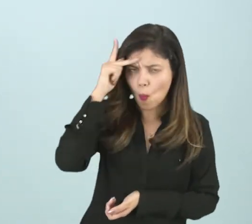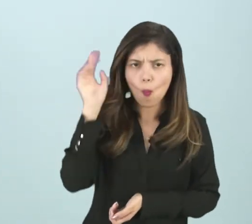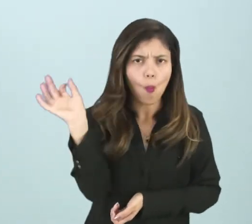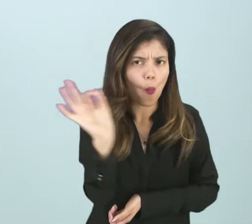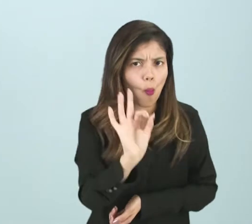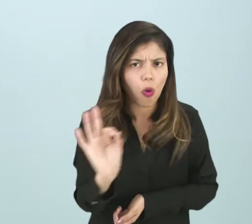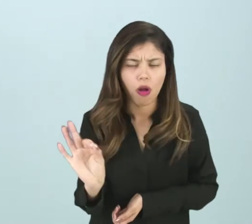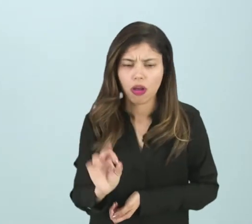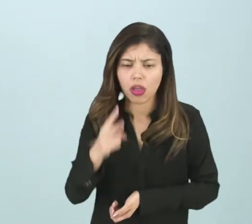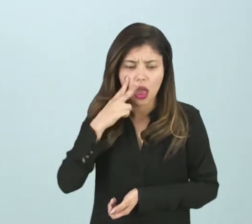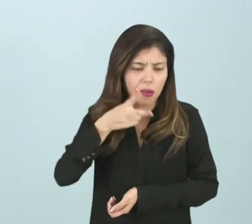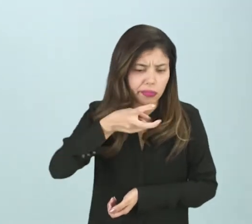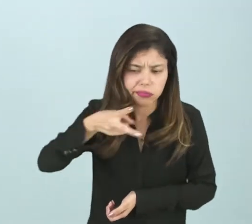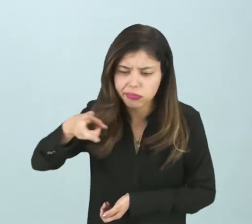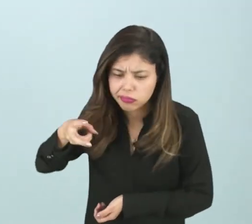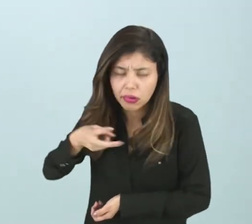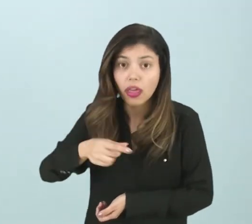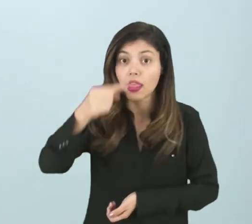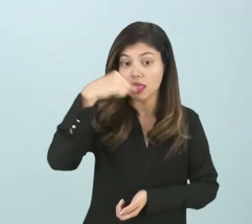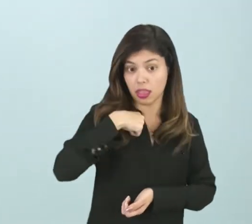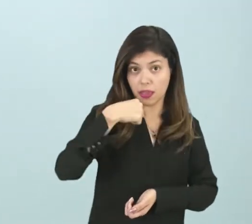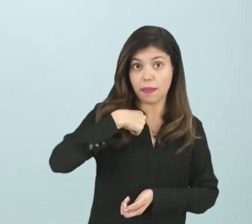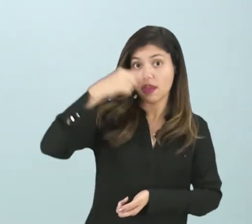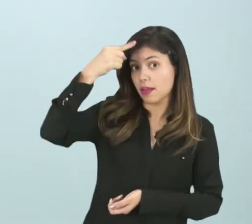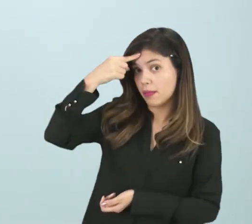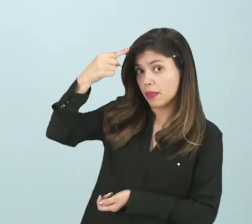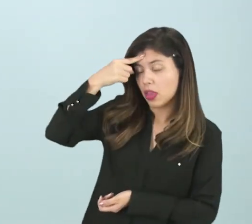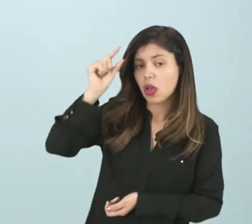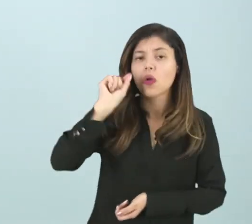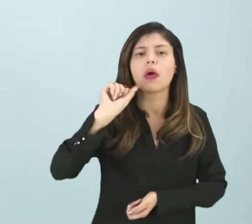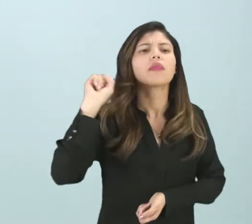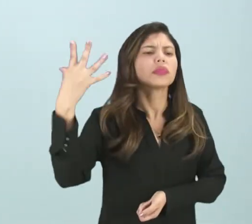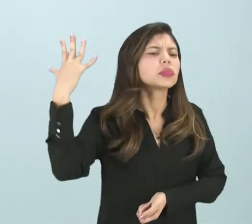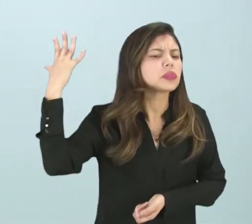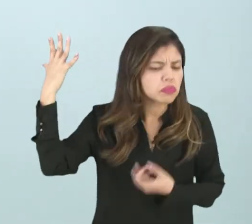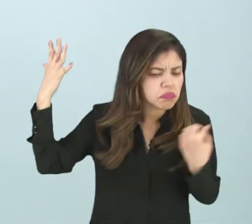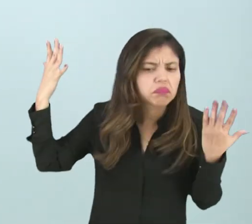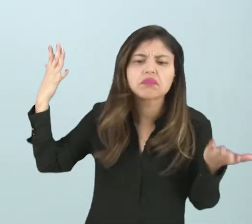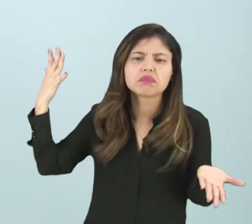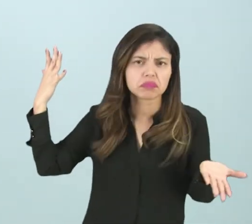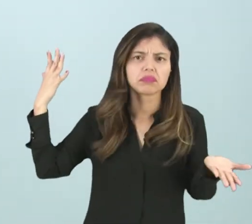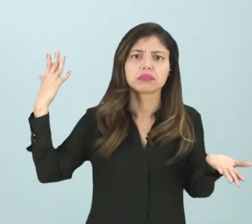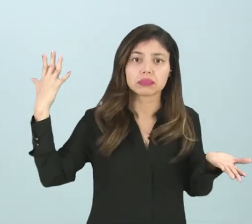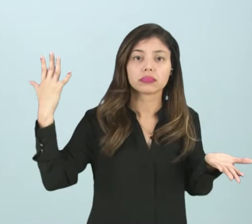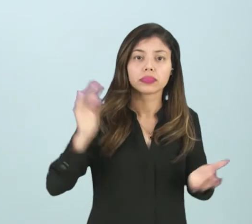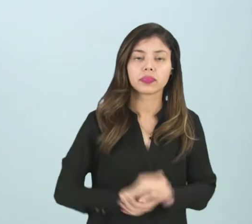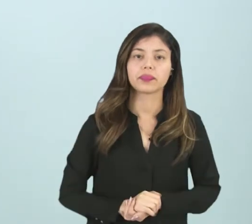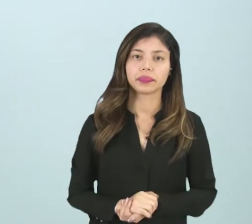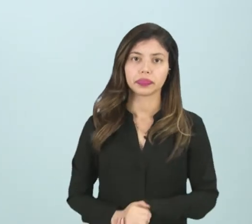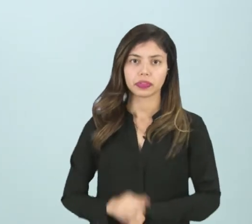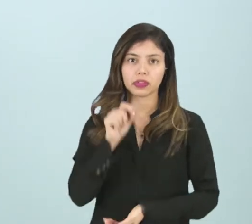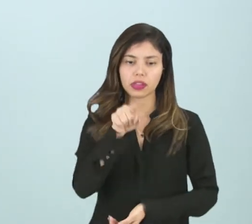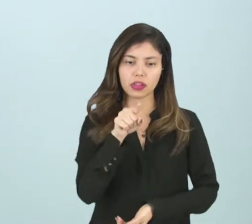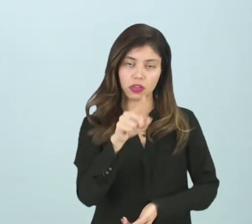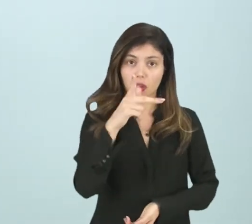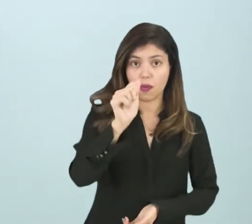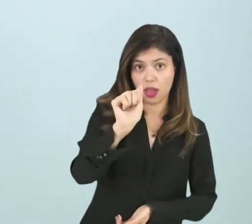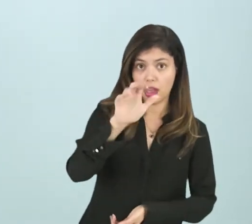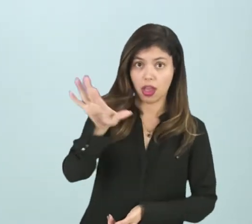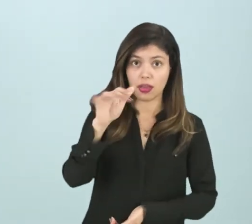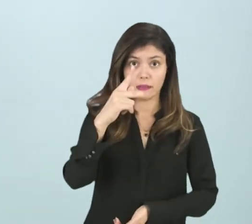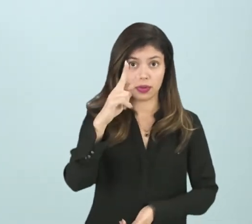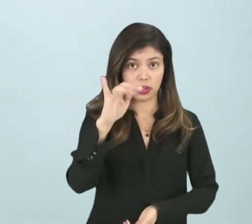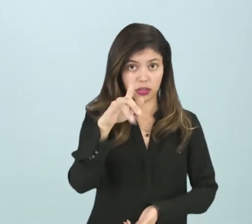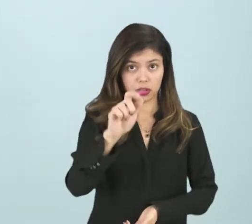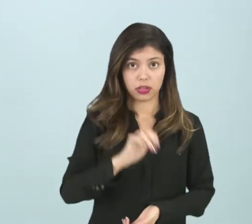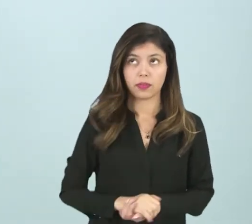a investigar as causas da coisa. Na minha mente já vem, eu já quero saber o que é que gerou isso, o que foi que aconteceu aqui, né? Isso é o a priori, ou seja, é uma